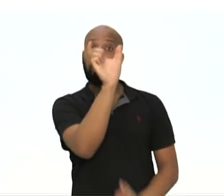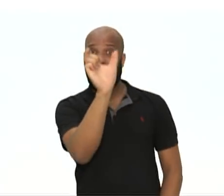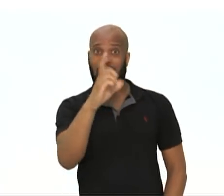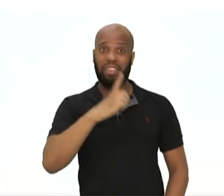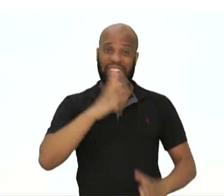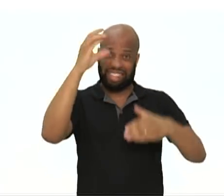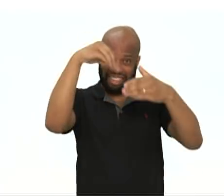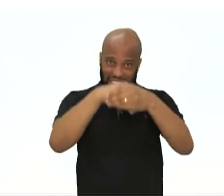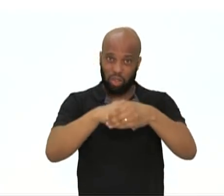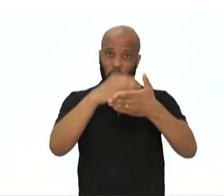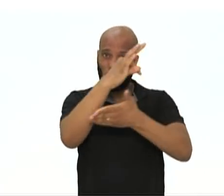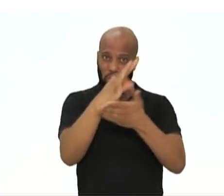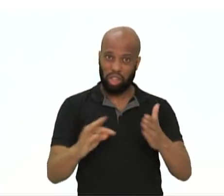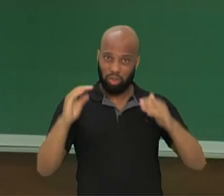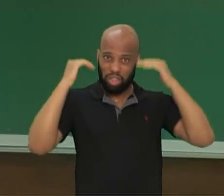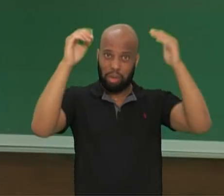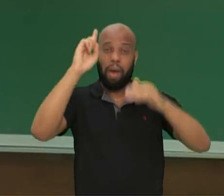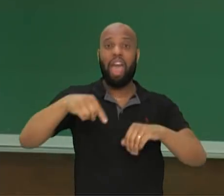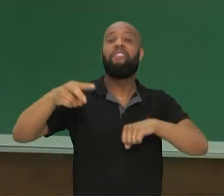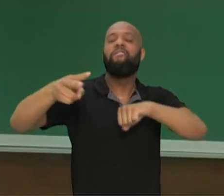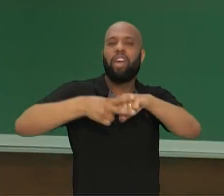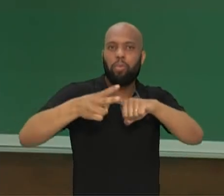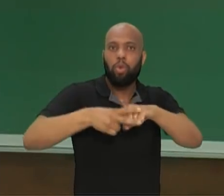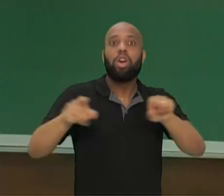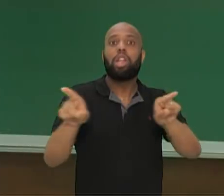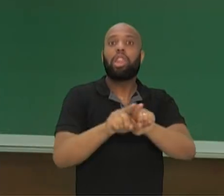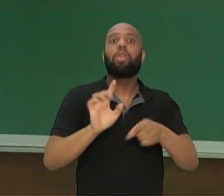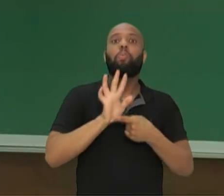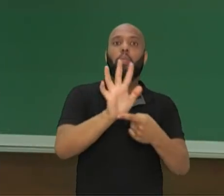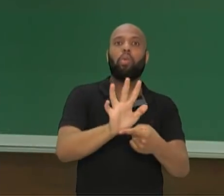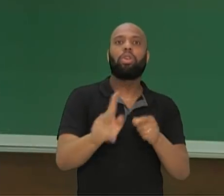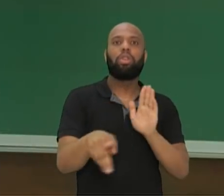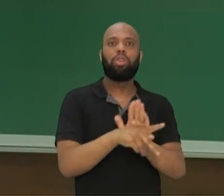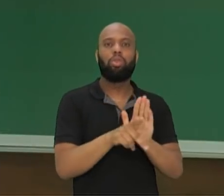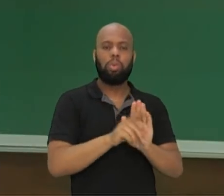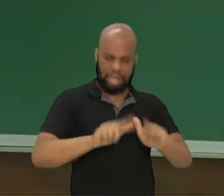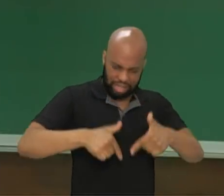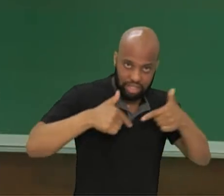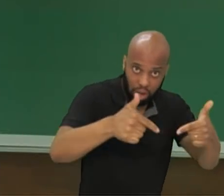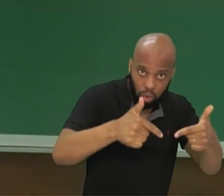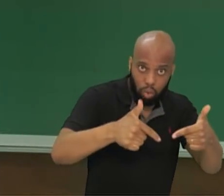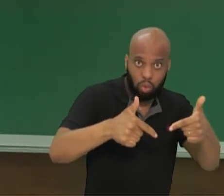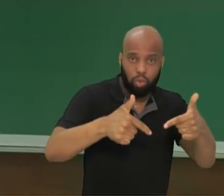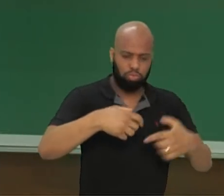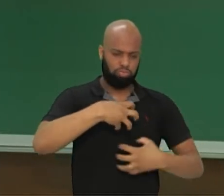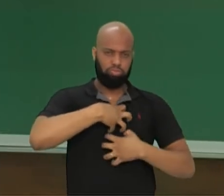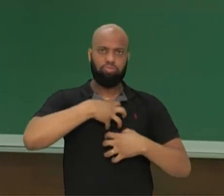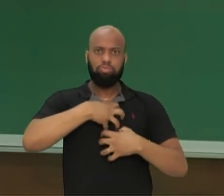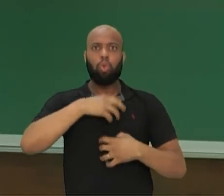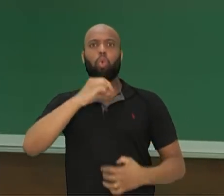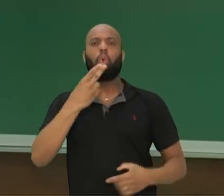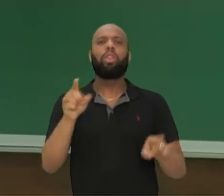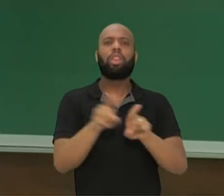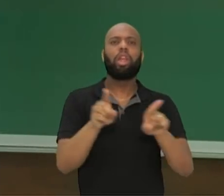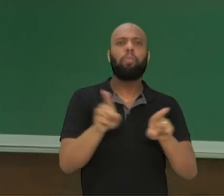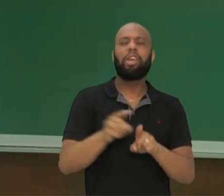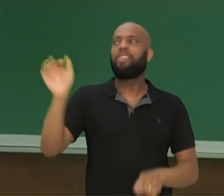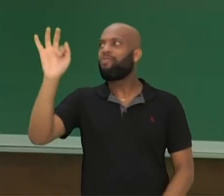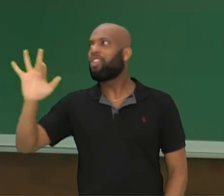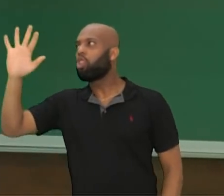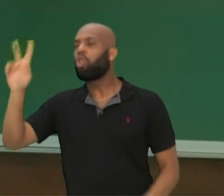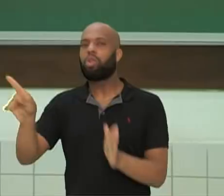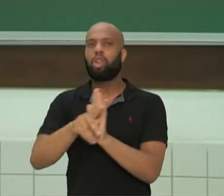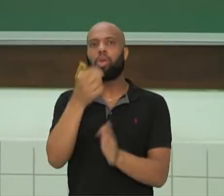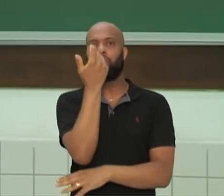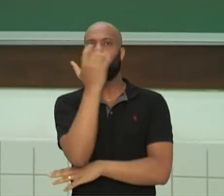trecho acima é um verbo. Indique se exprime uma ação, um estado ou um fenômeno da